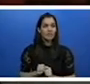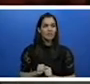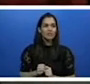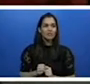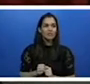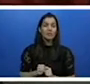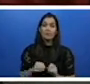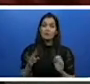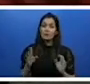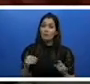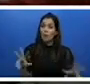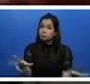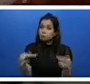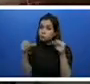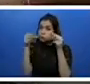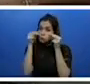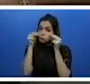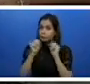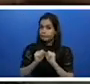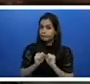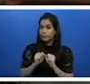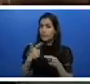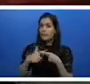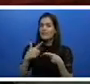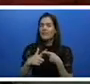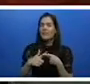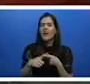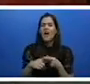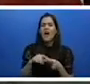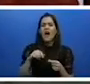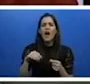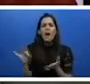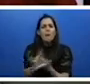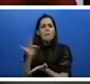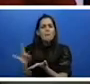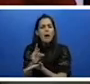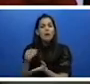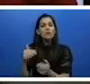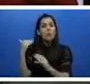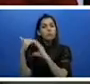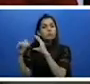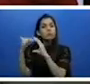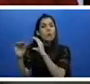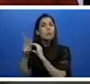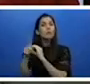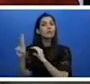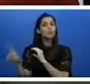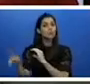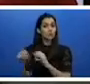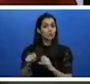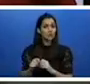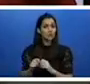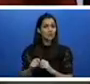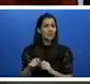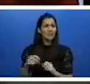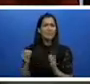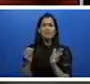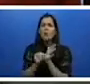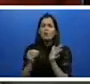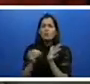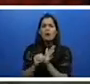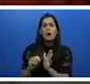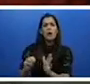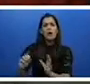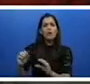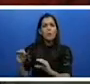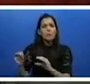pessoal, atentem-se às páginas que vocês têm que enviar para os professores. Tá vindo muita página faltando, manda